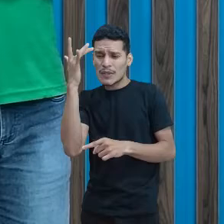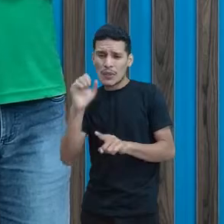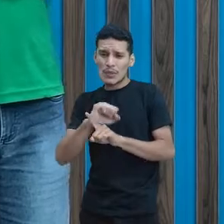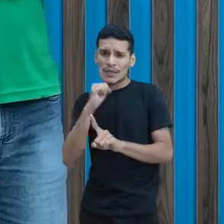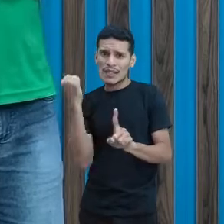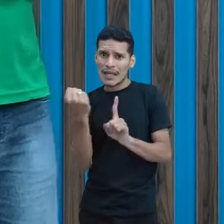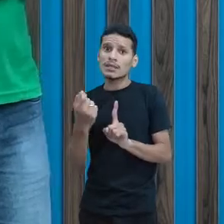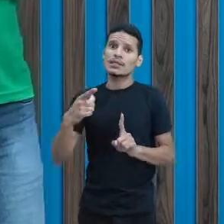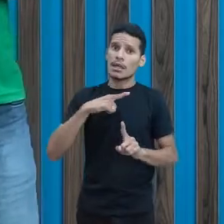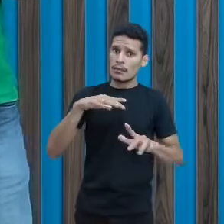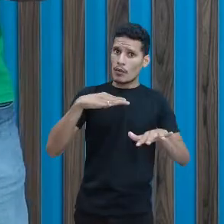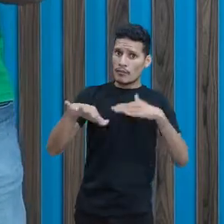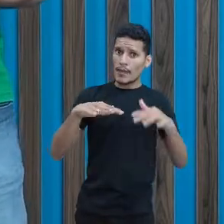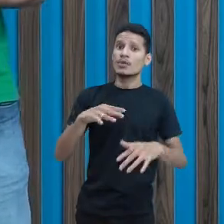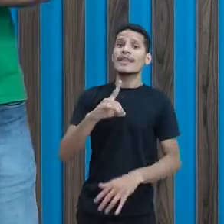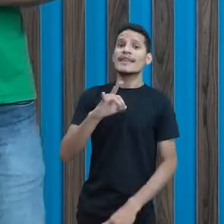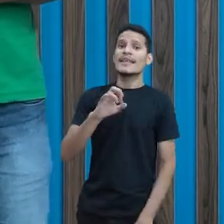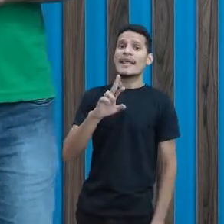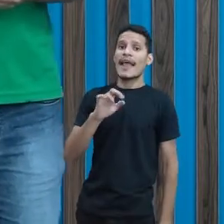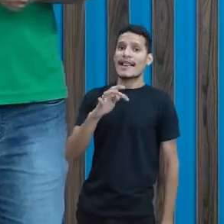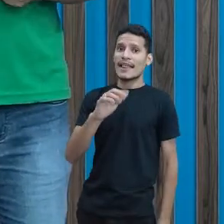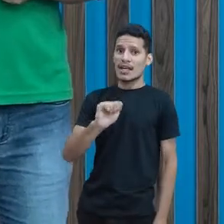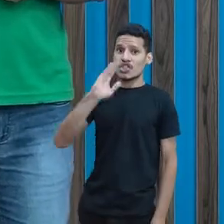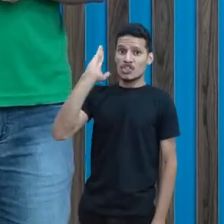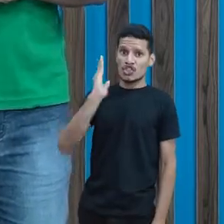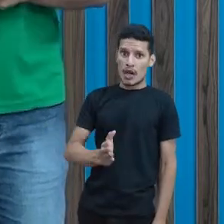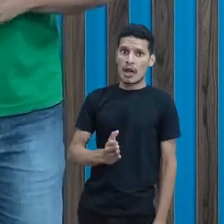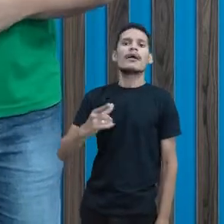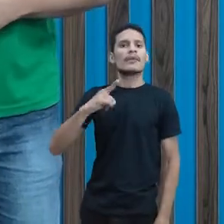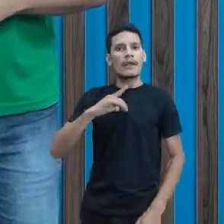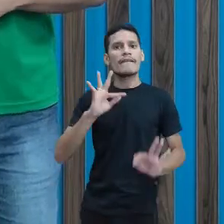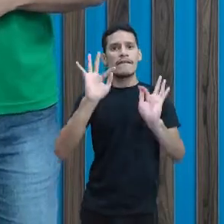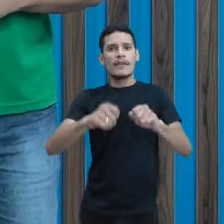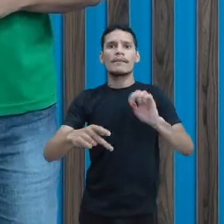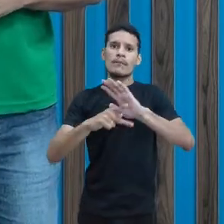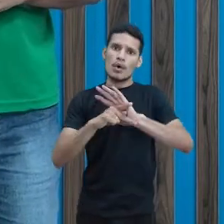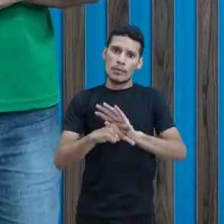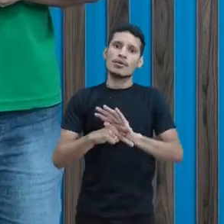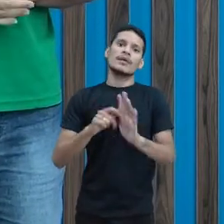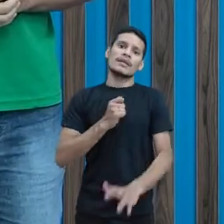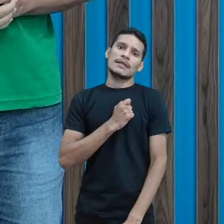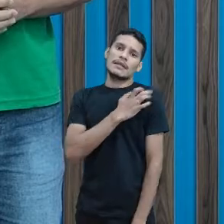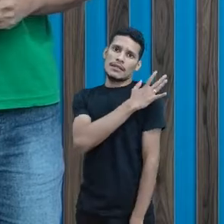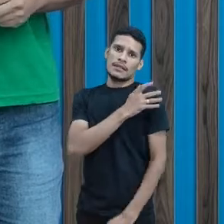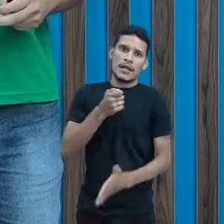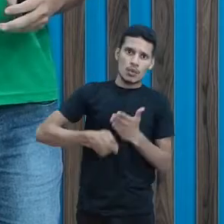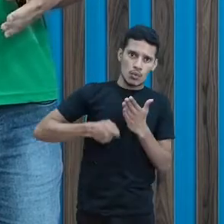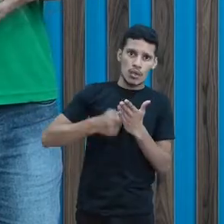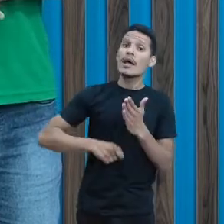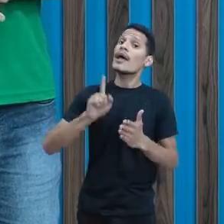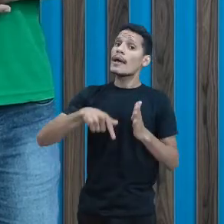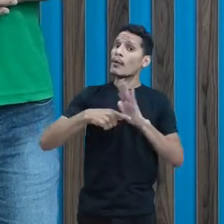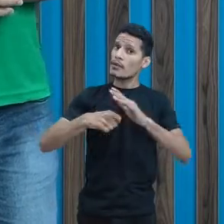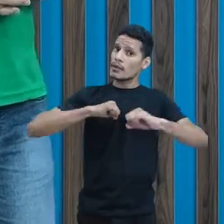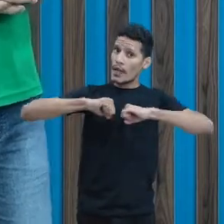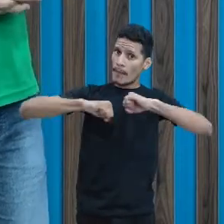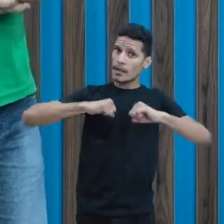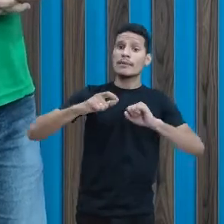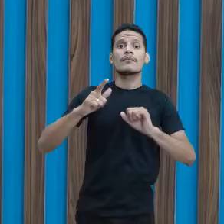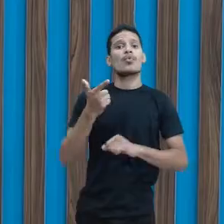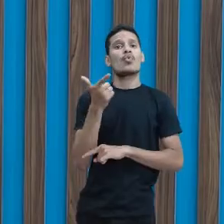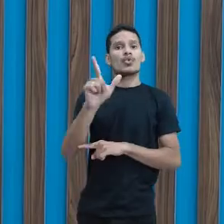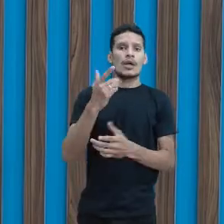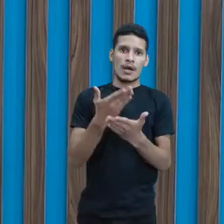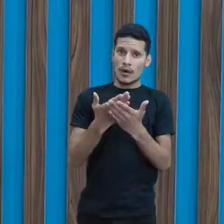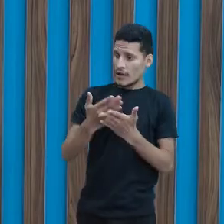Nós vamos ter um movimento direto a já e o fim da ditadura. Esse vai ser o debate, o nosso debate na próxima aula. Agradeço ao professor Luciano, muito obrigado por